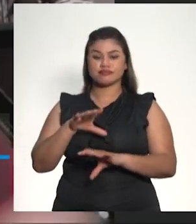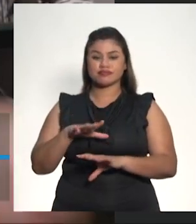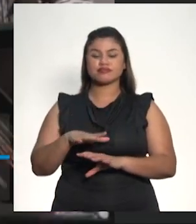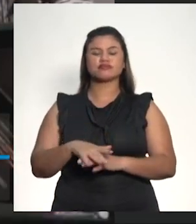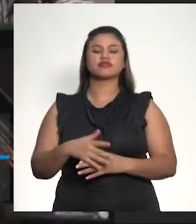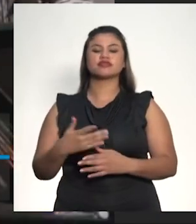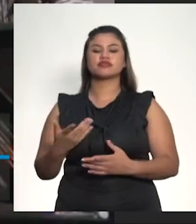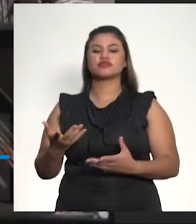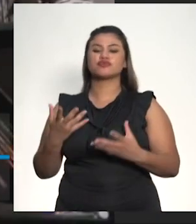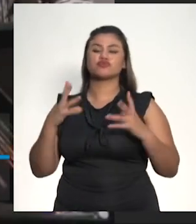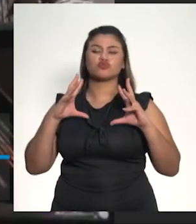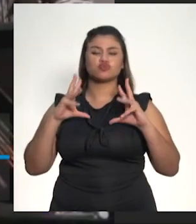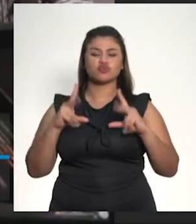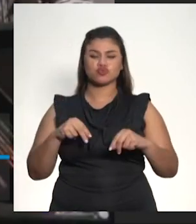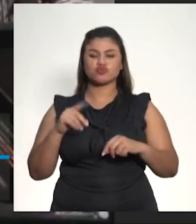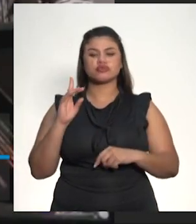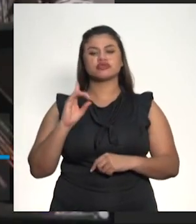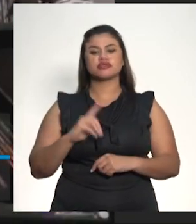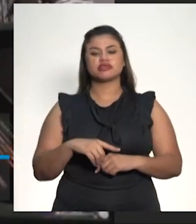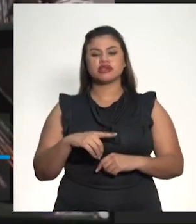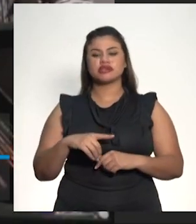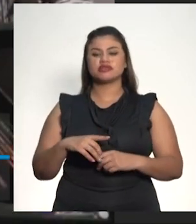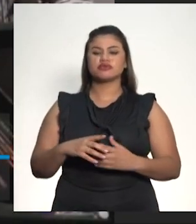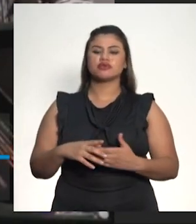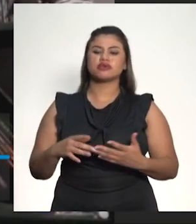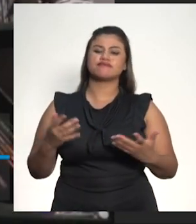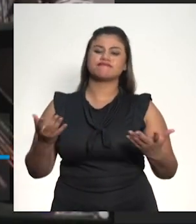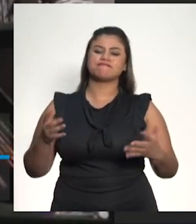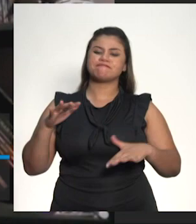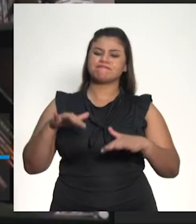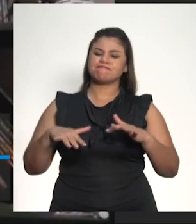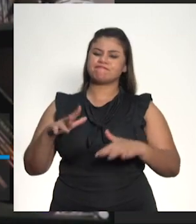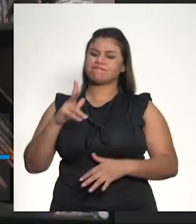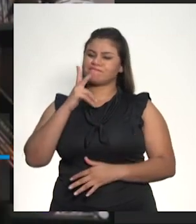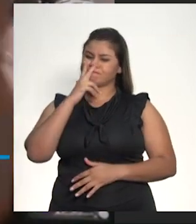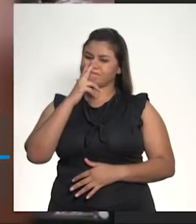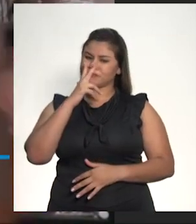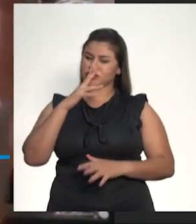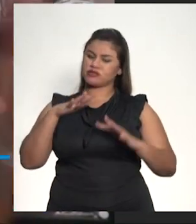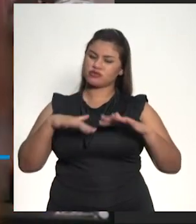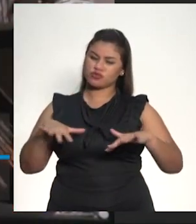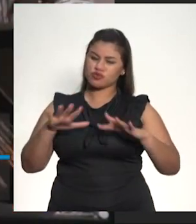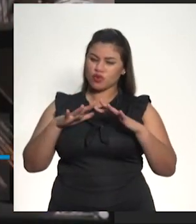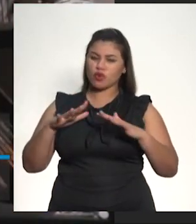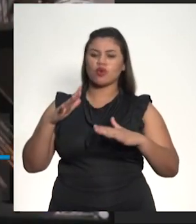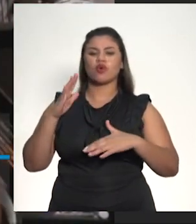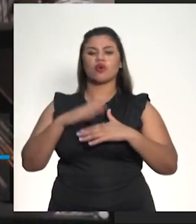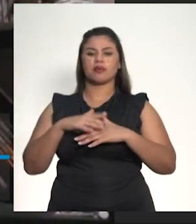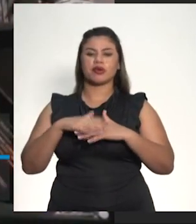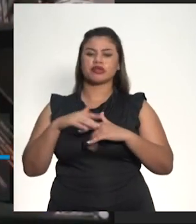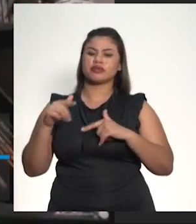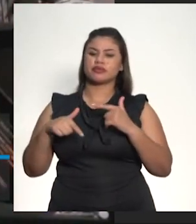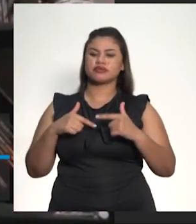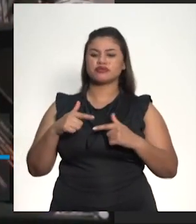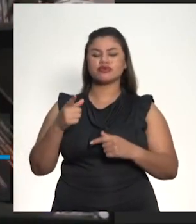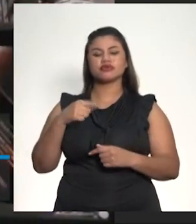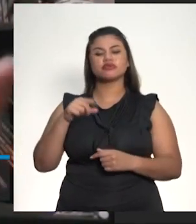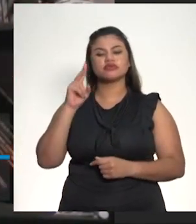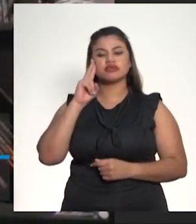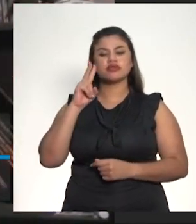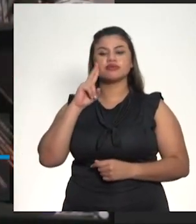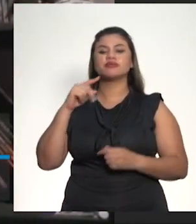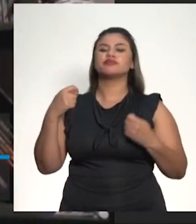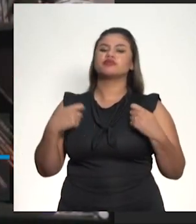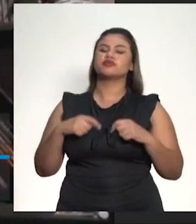Então, todos esses direitos, né, por mais que eles tenham aí uma abrangência a todos os trabalhadores, a gente tem que lembrar que quando